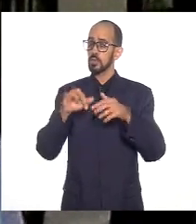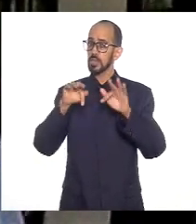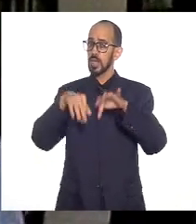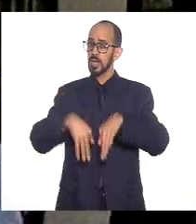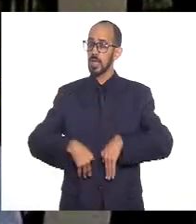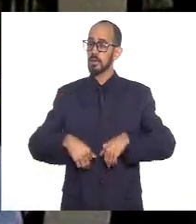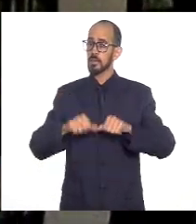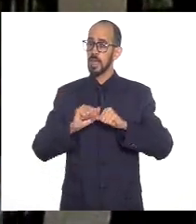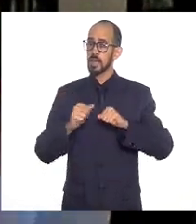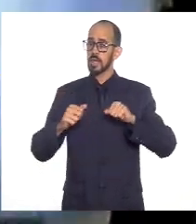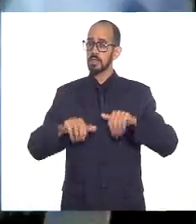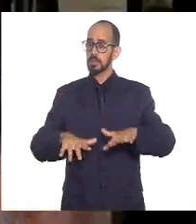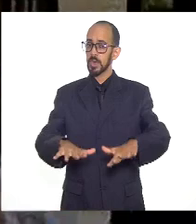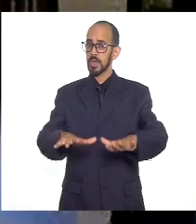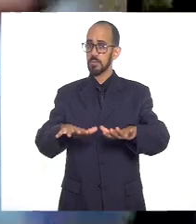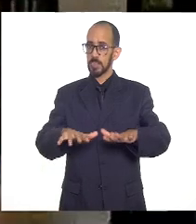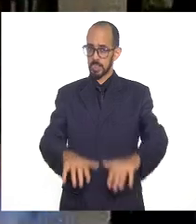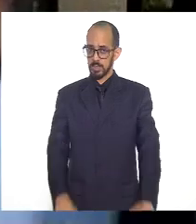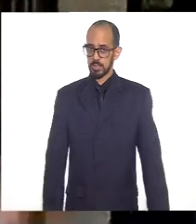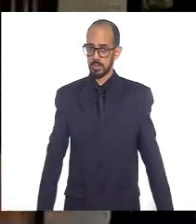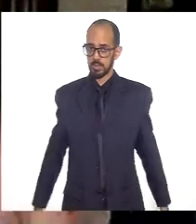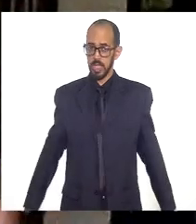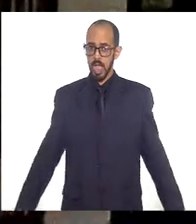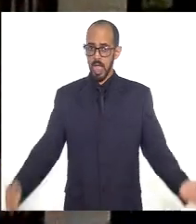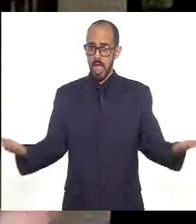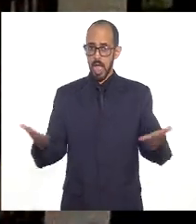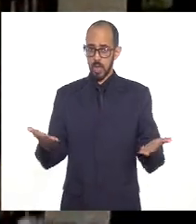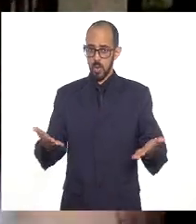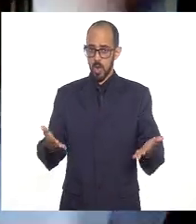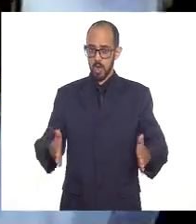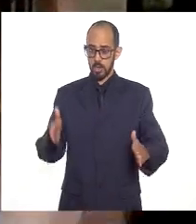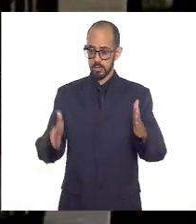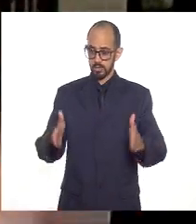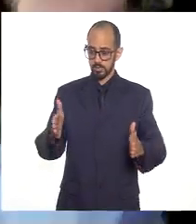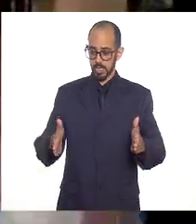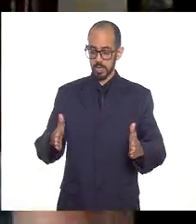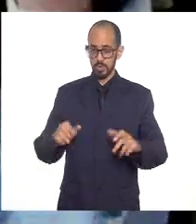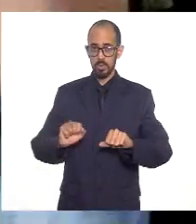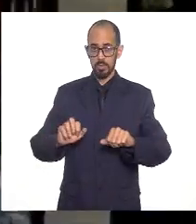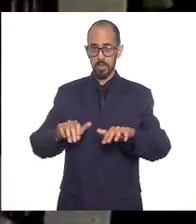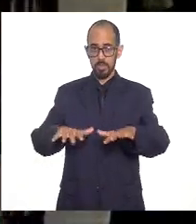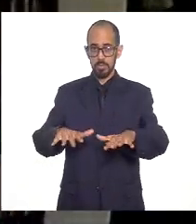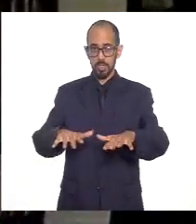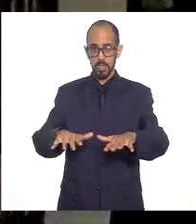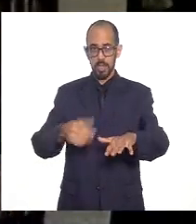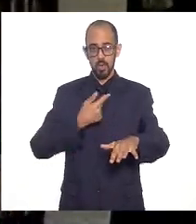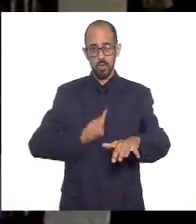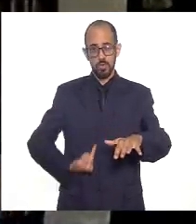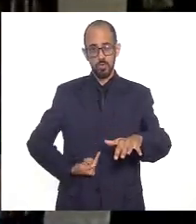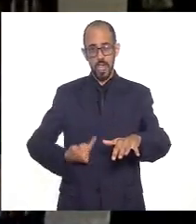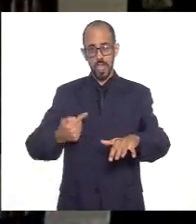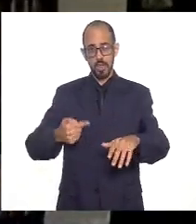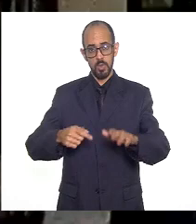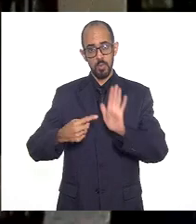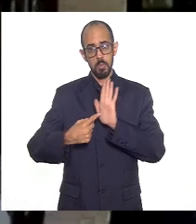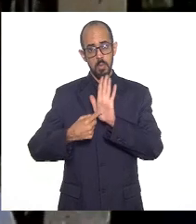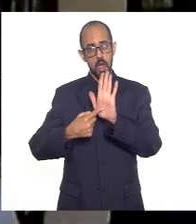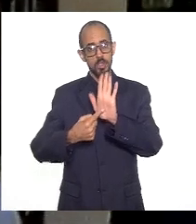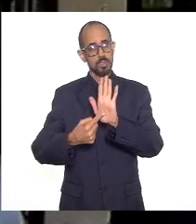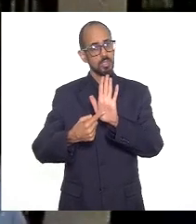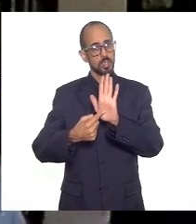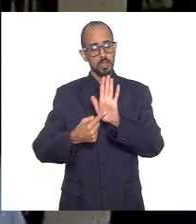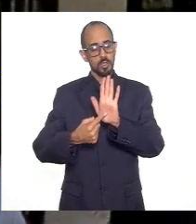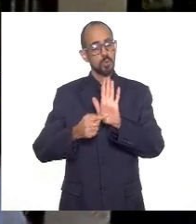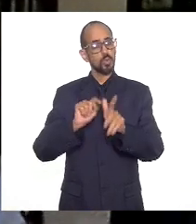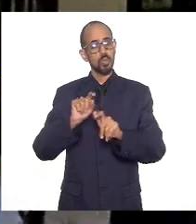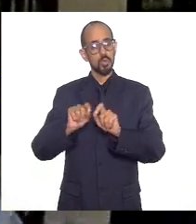essa pandemia. Agora, durante a pandemia, o governo dá demonstrações de que não está tendo